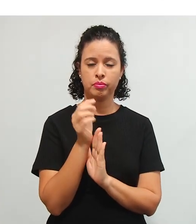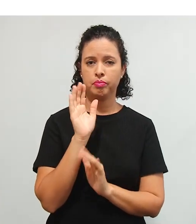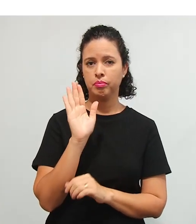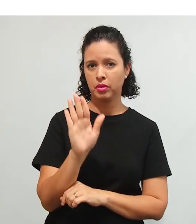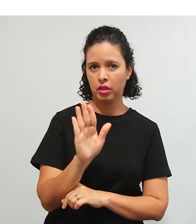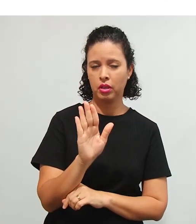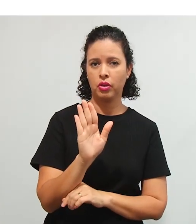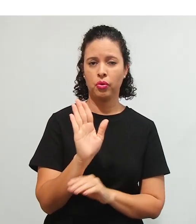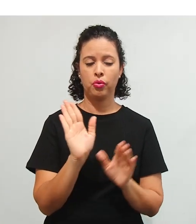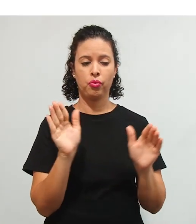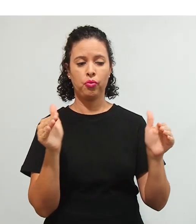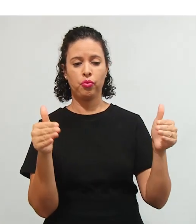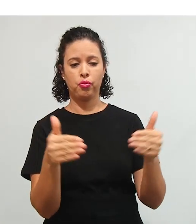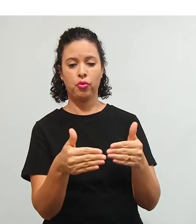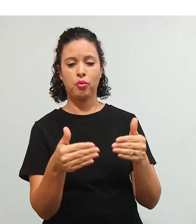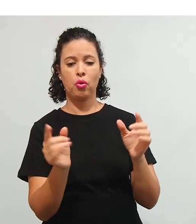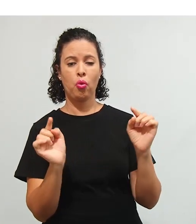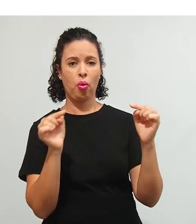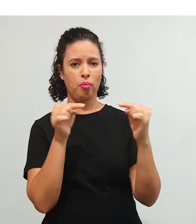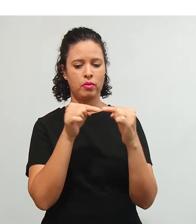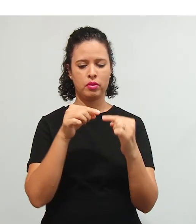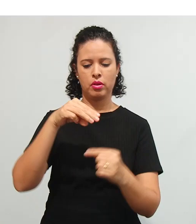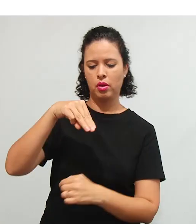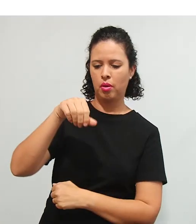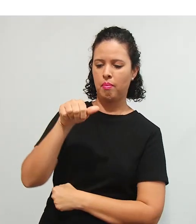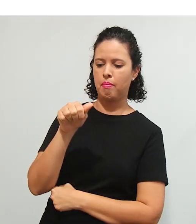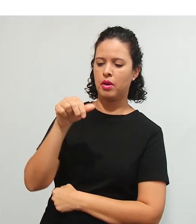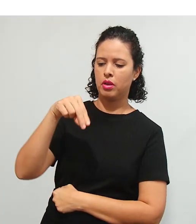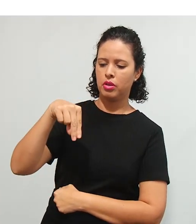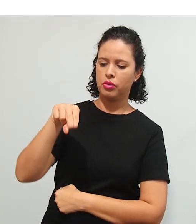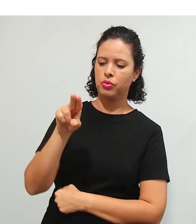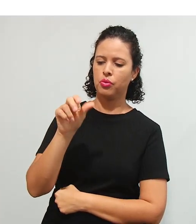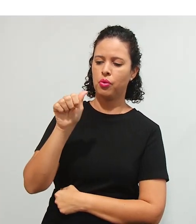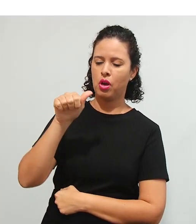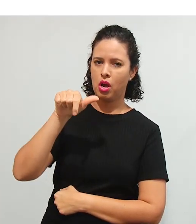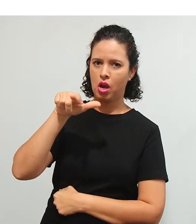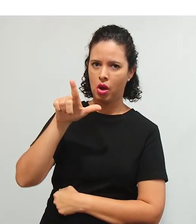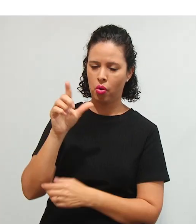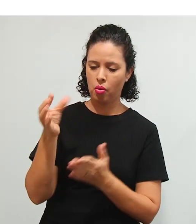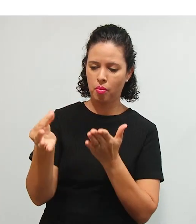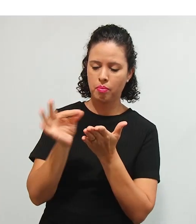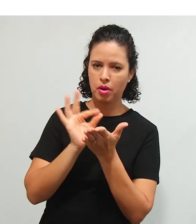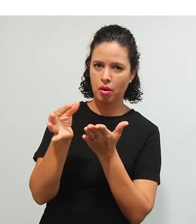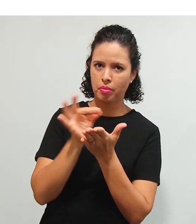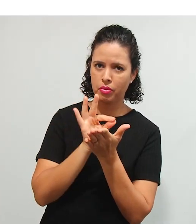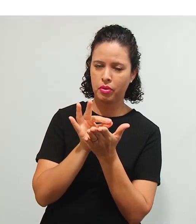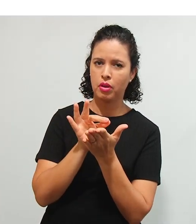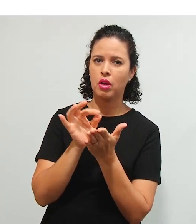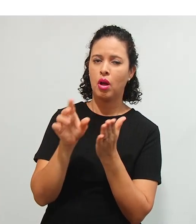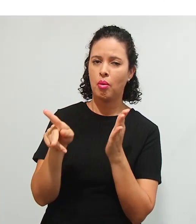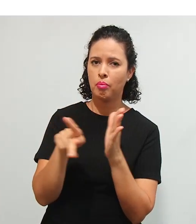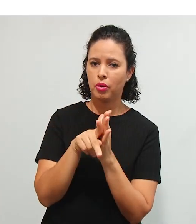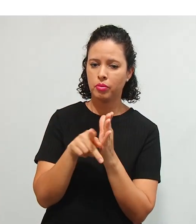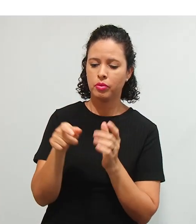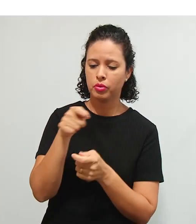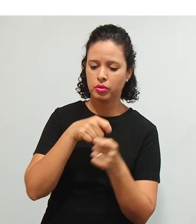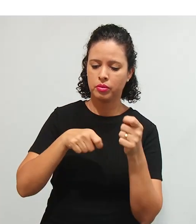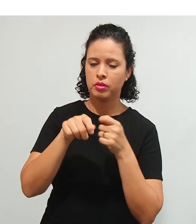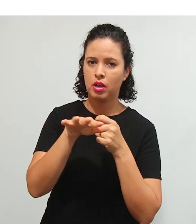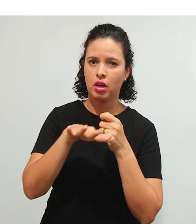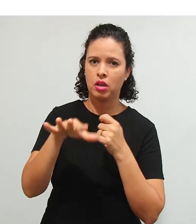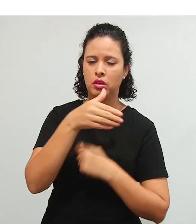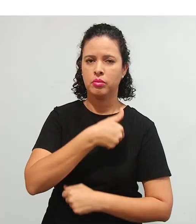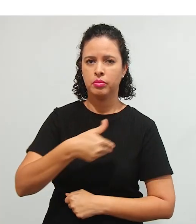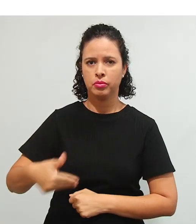que conforme o manual de contabilidade aplicada ao setor público.